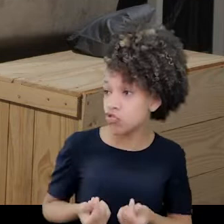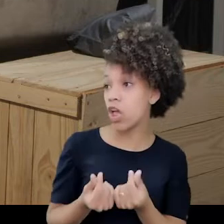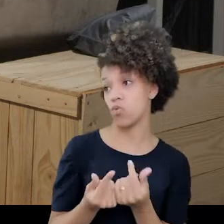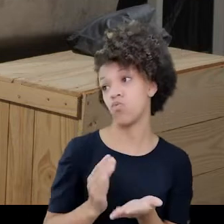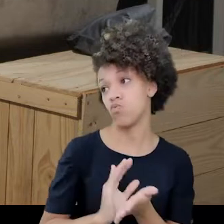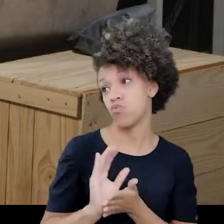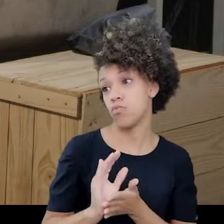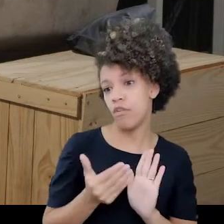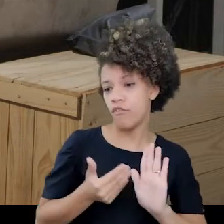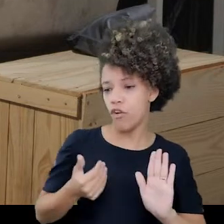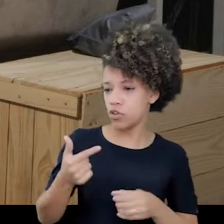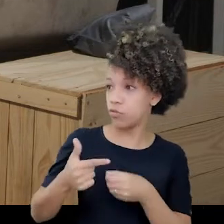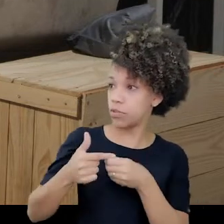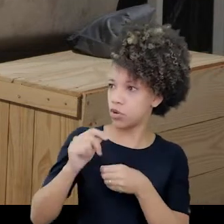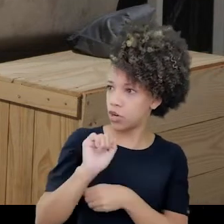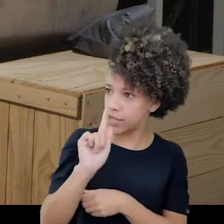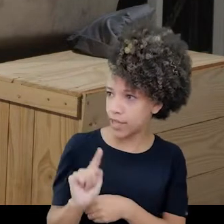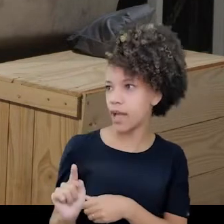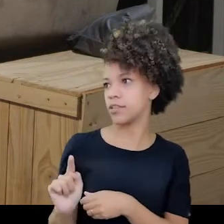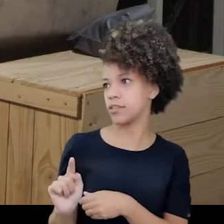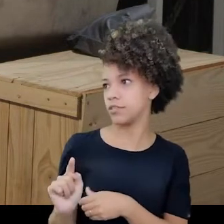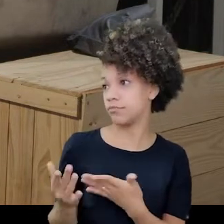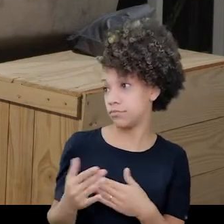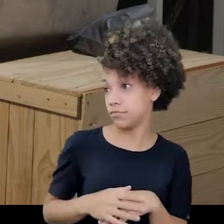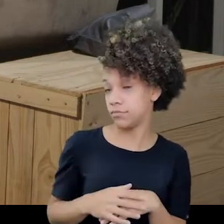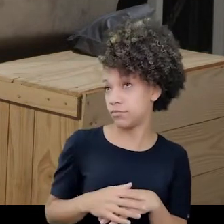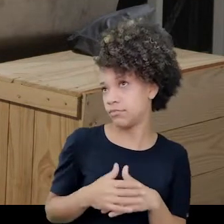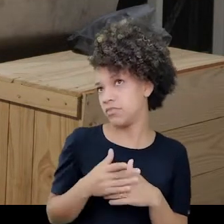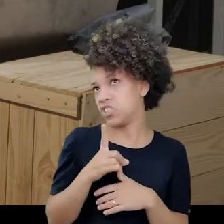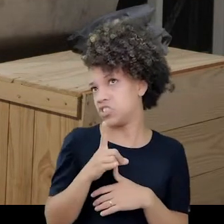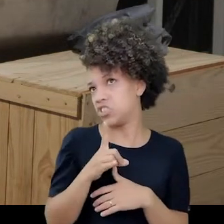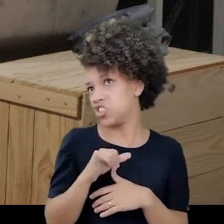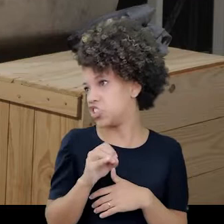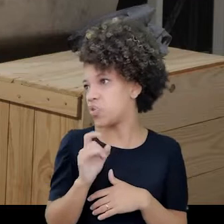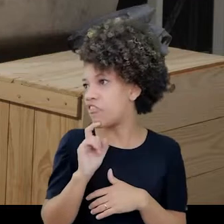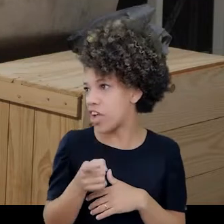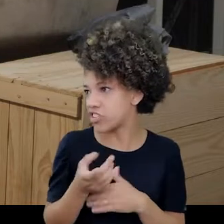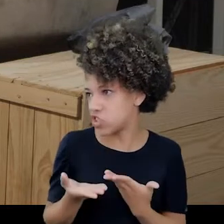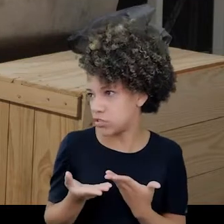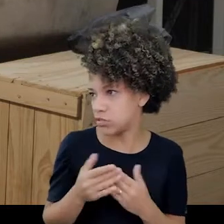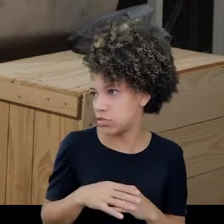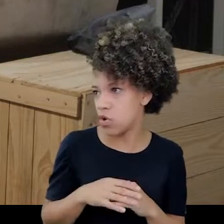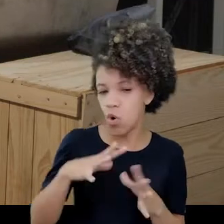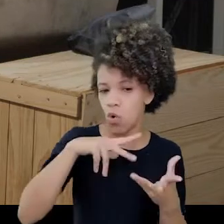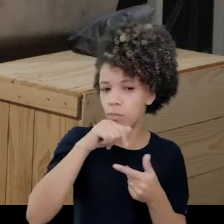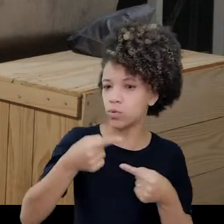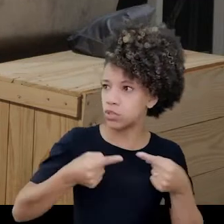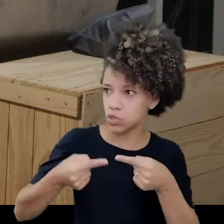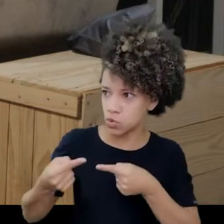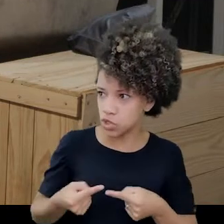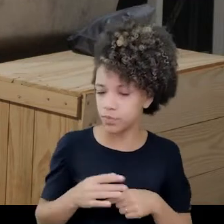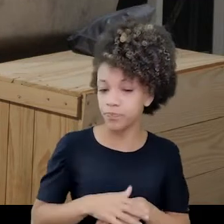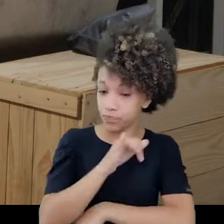respeito à recurso fora da economia do petróleo acho que seria uma um New Deal verde né como o mundo